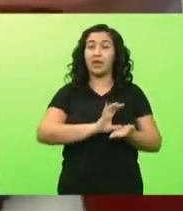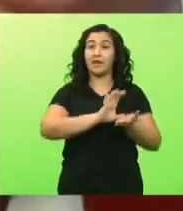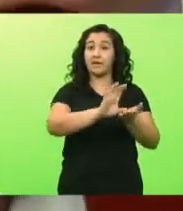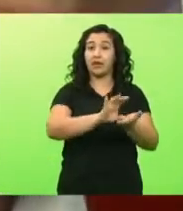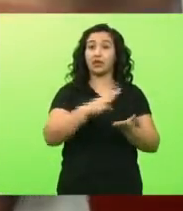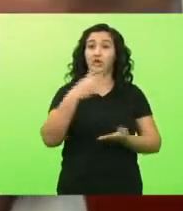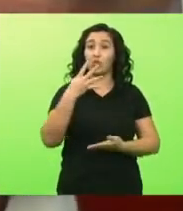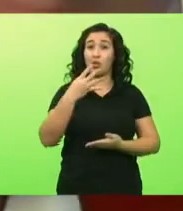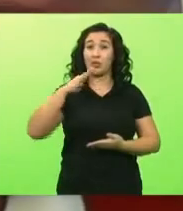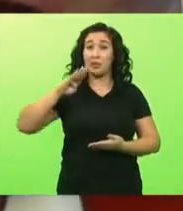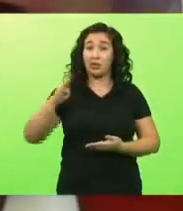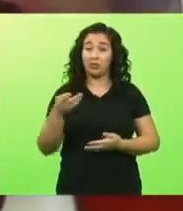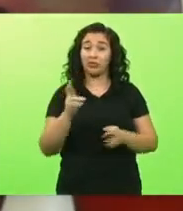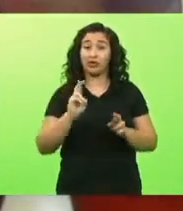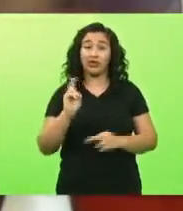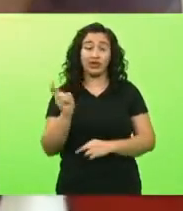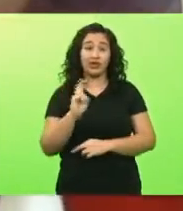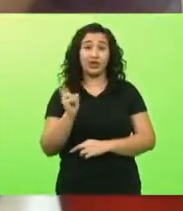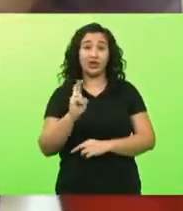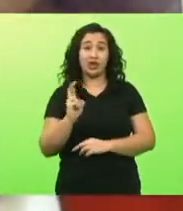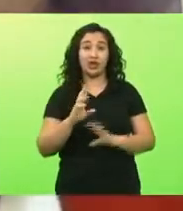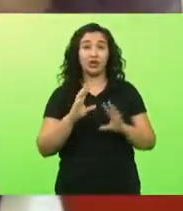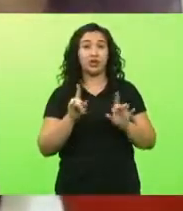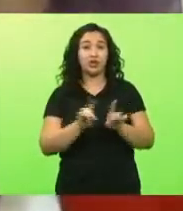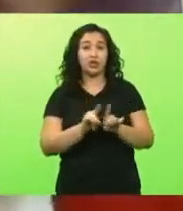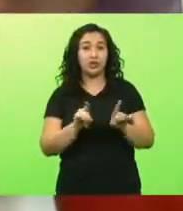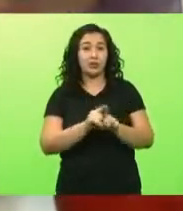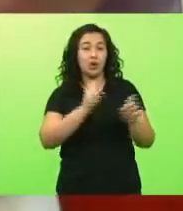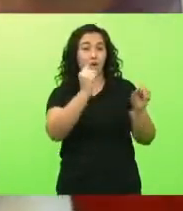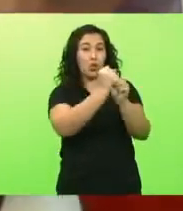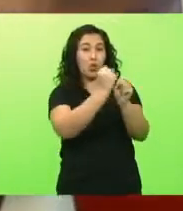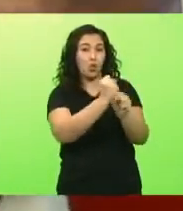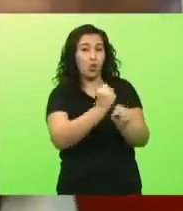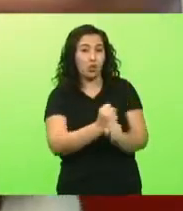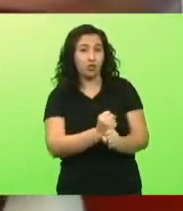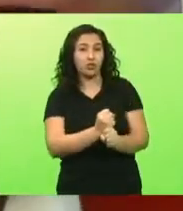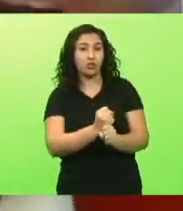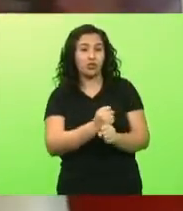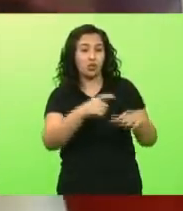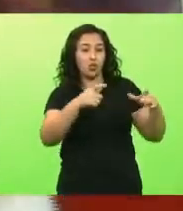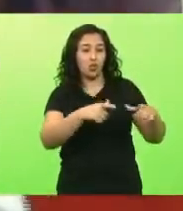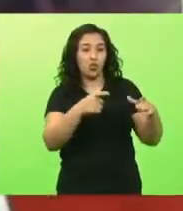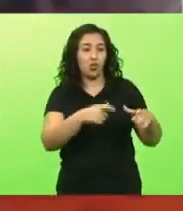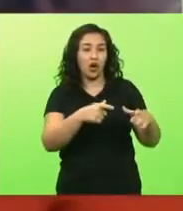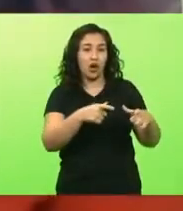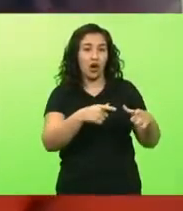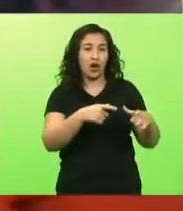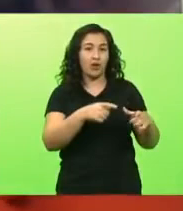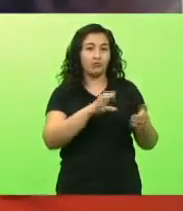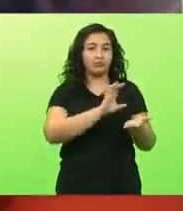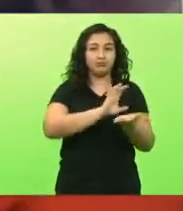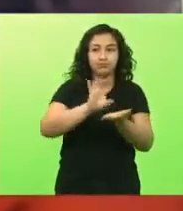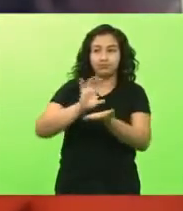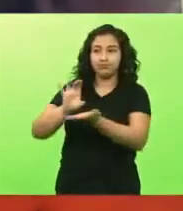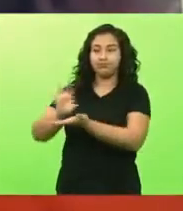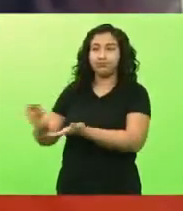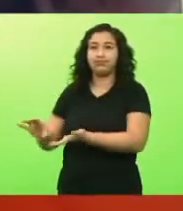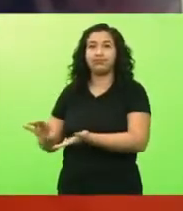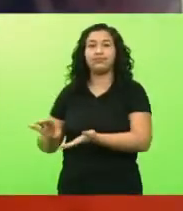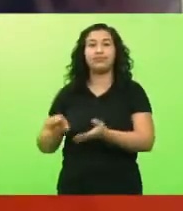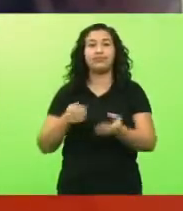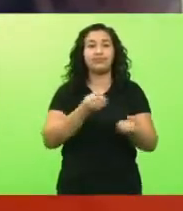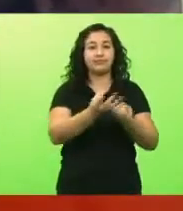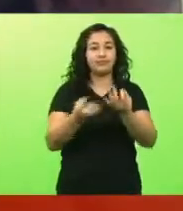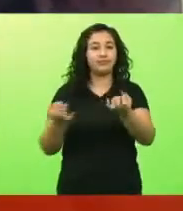ano, a maior parte para a construção de centros de distribuição. Agora, em julho, abriu o centro de